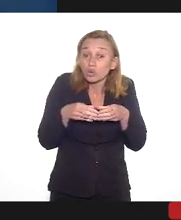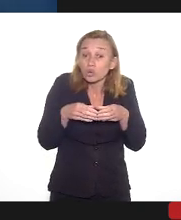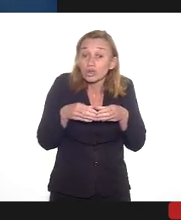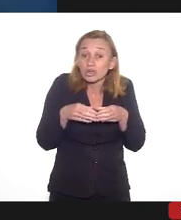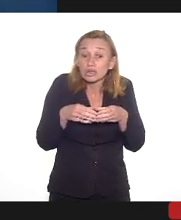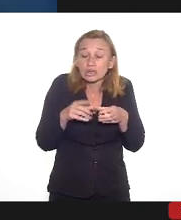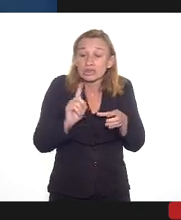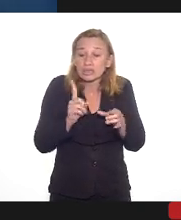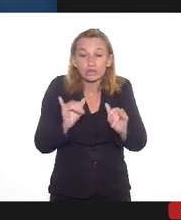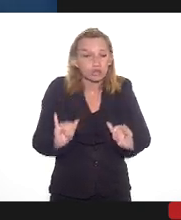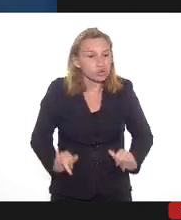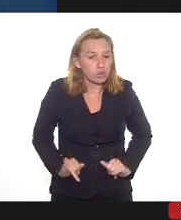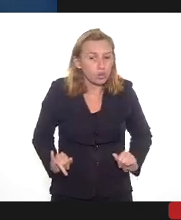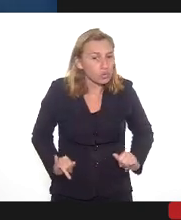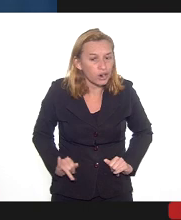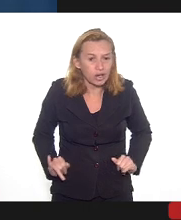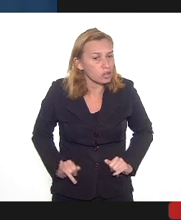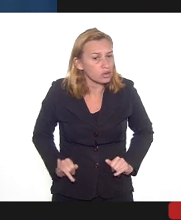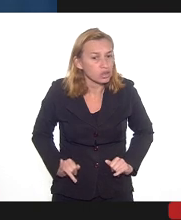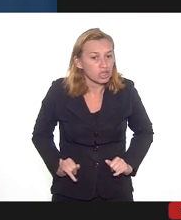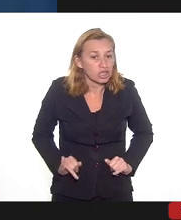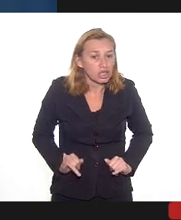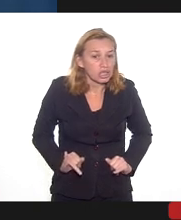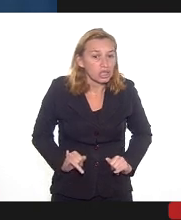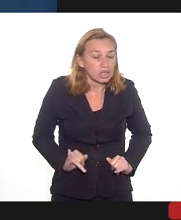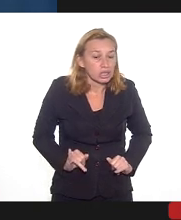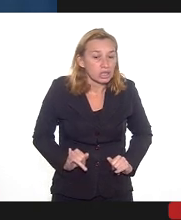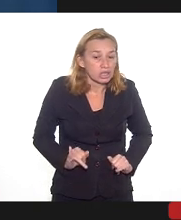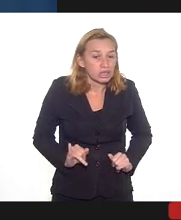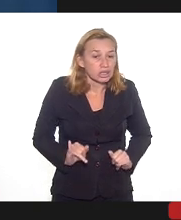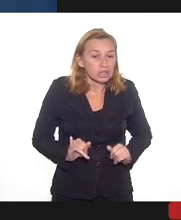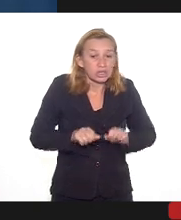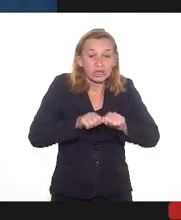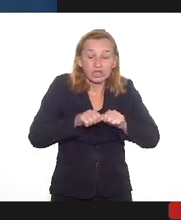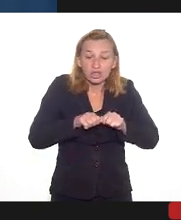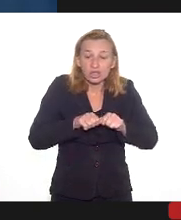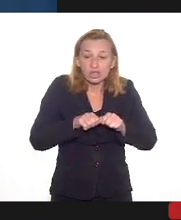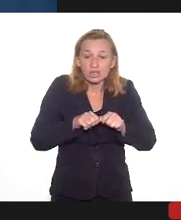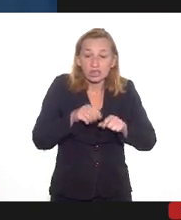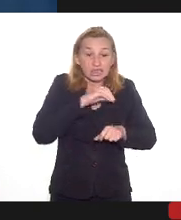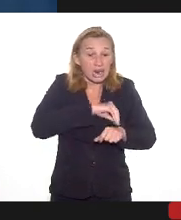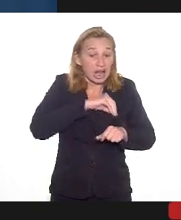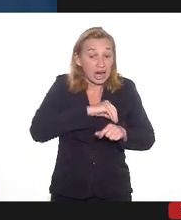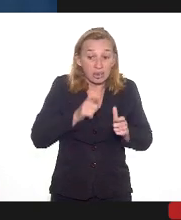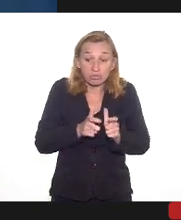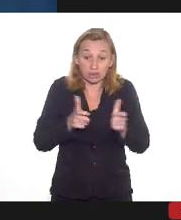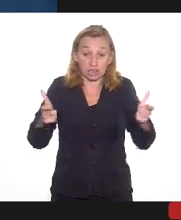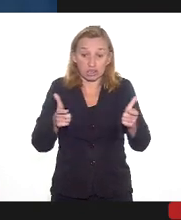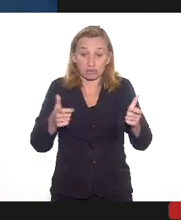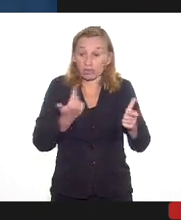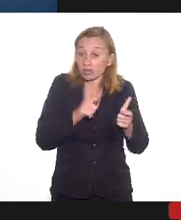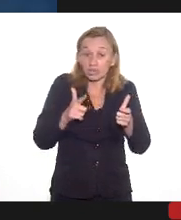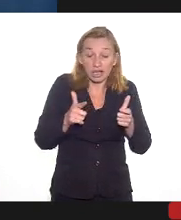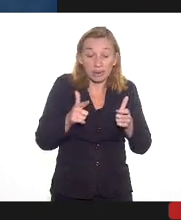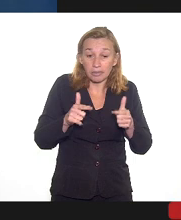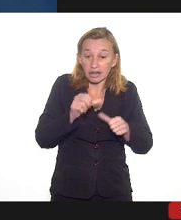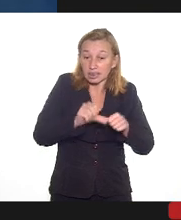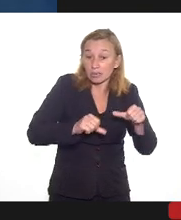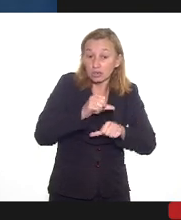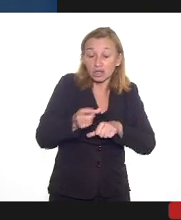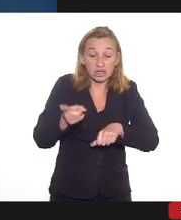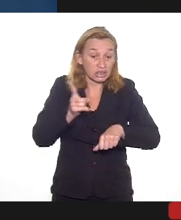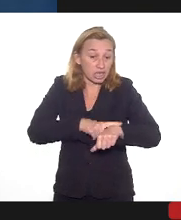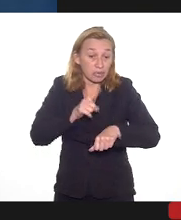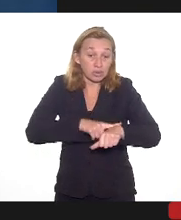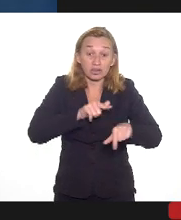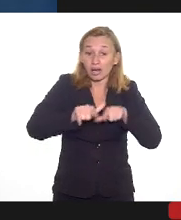não sofreram qualquer tipo de ampliação salarial, porque eles não têm mais as mudanças por tempo de serviço,